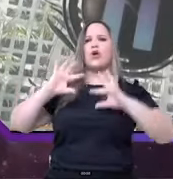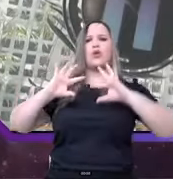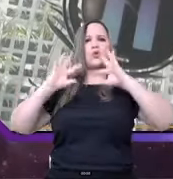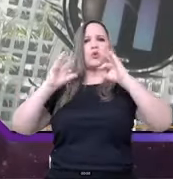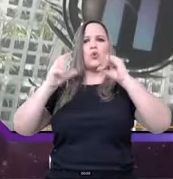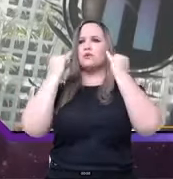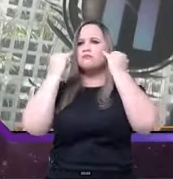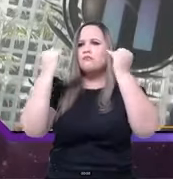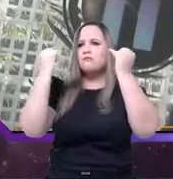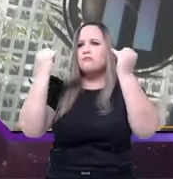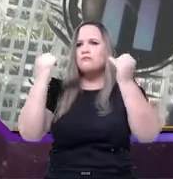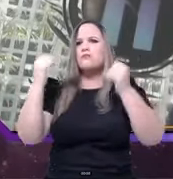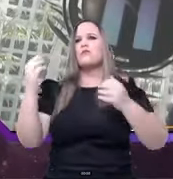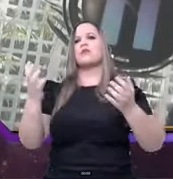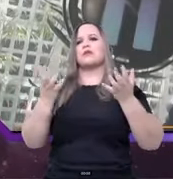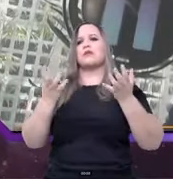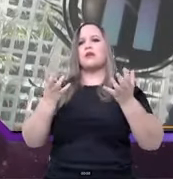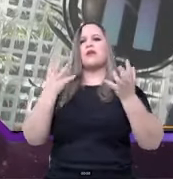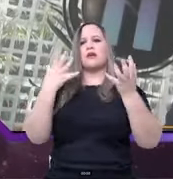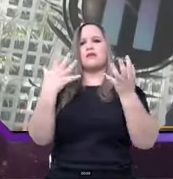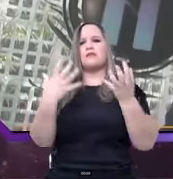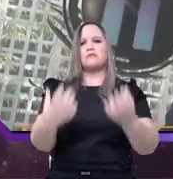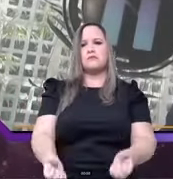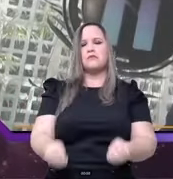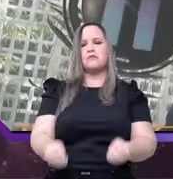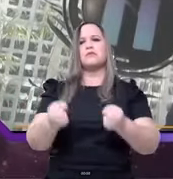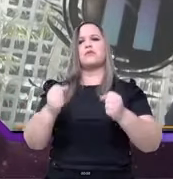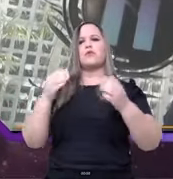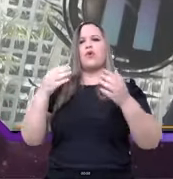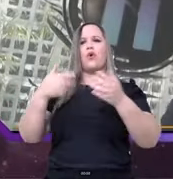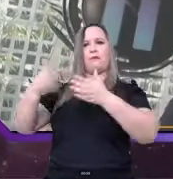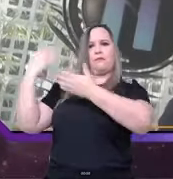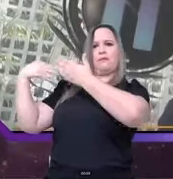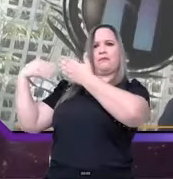chamados dos últimos episódios e nos encaminharam